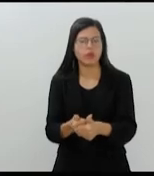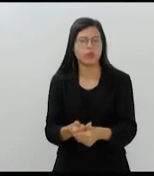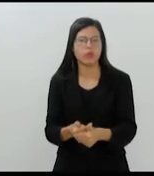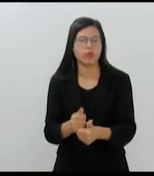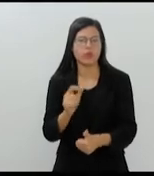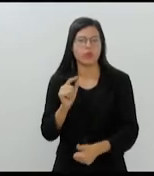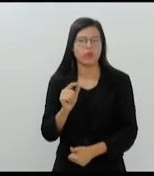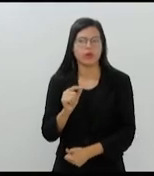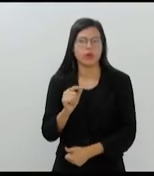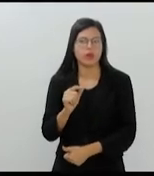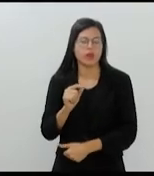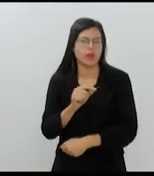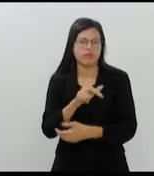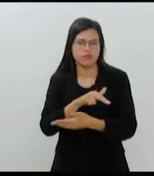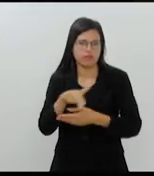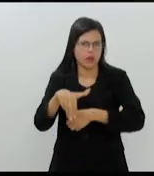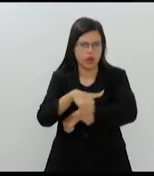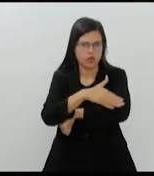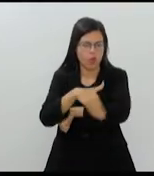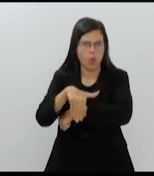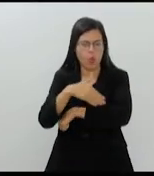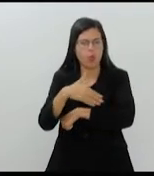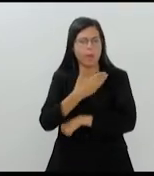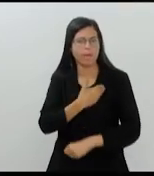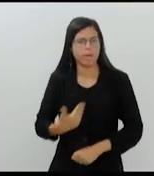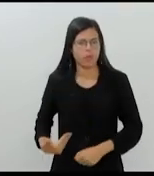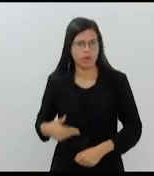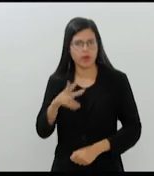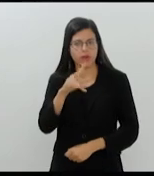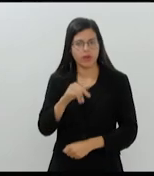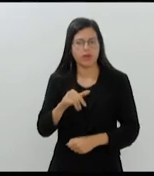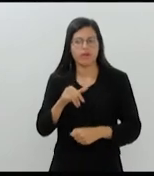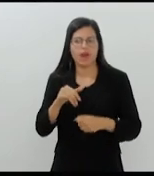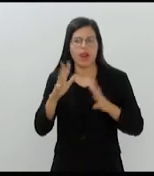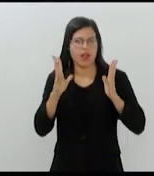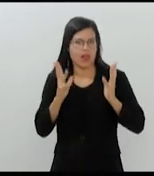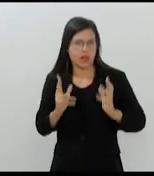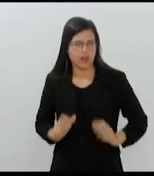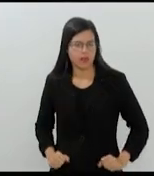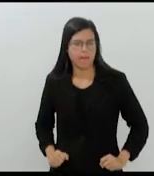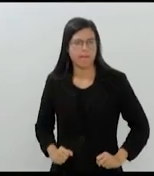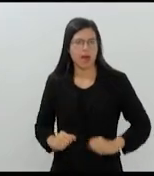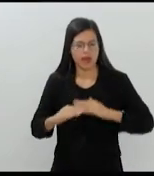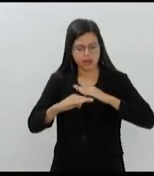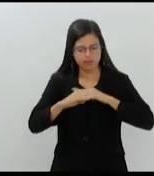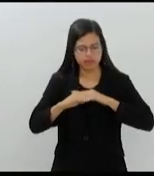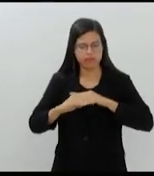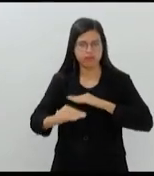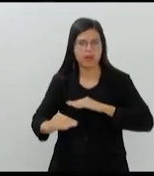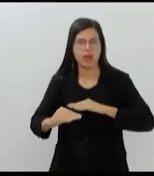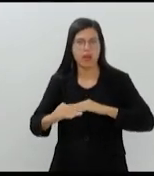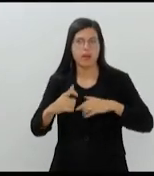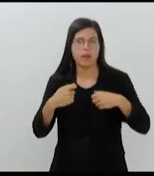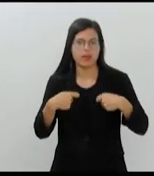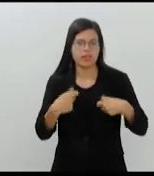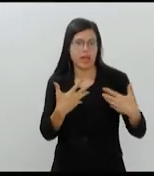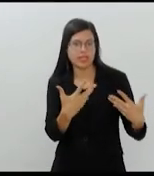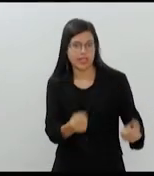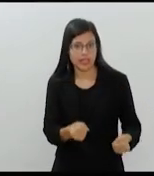de logradouros públicos que serão drenados e pavimentados. Ele vai ter que aderir e pagar. Então, esse